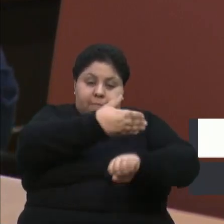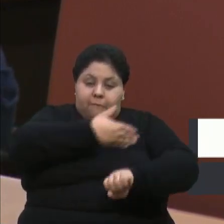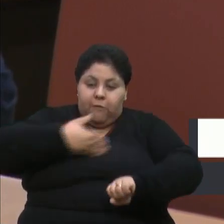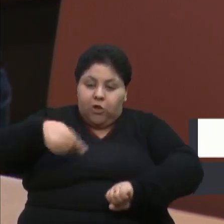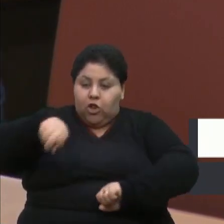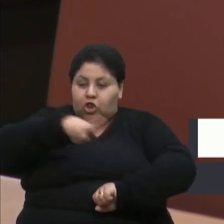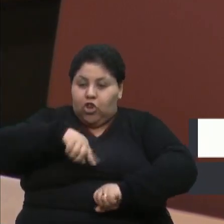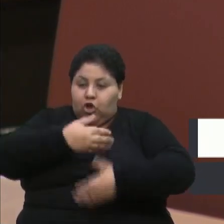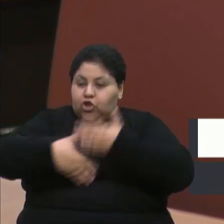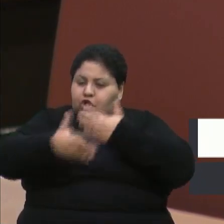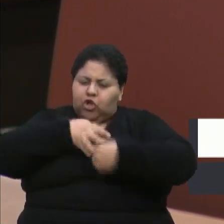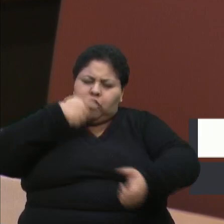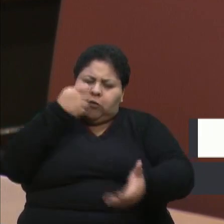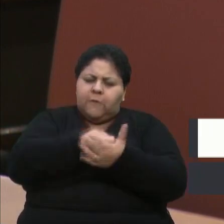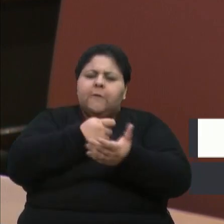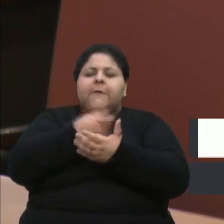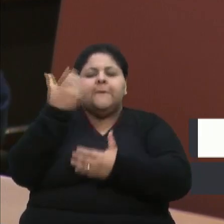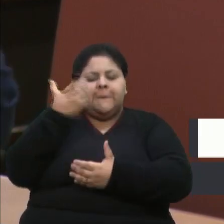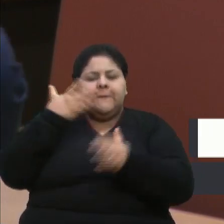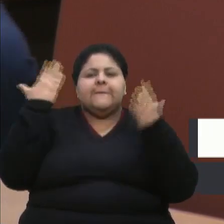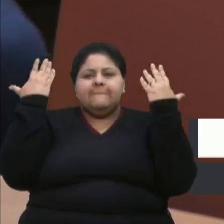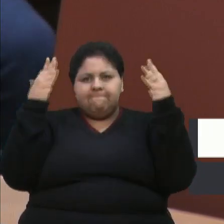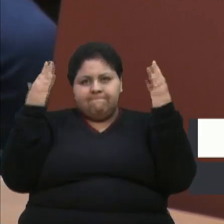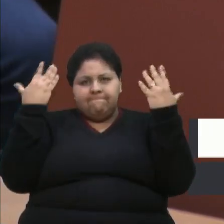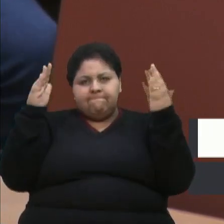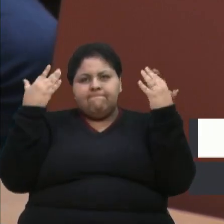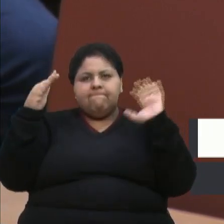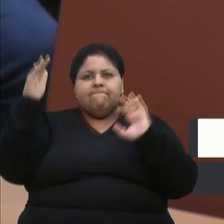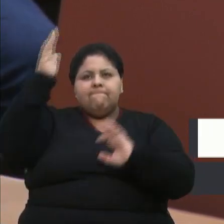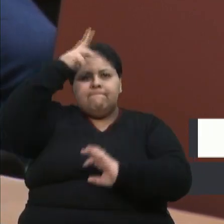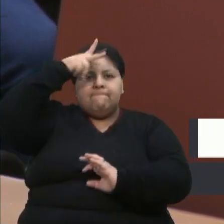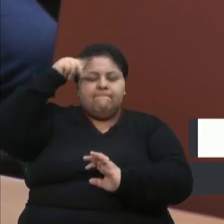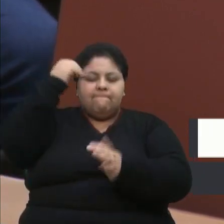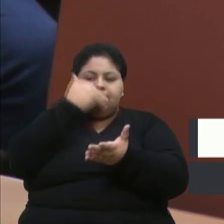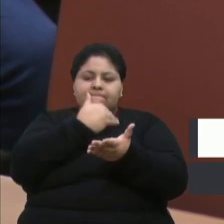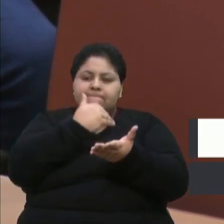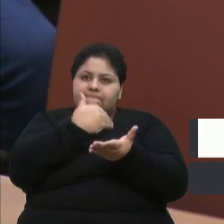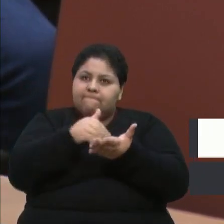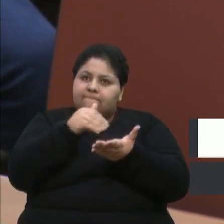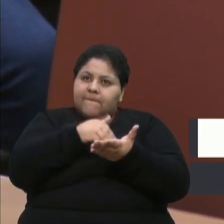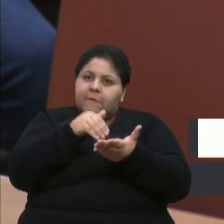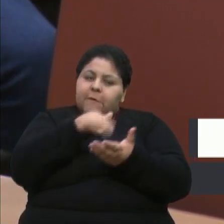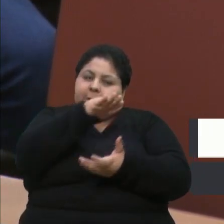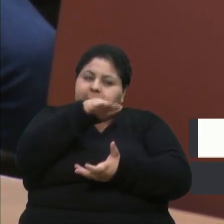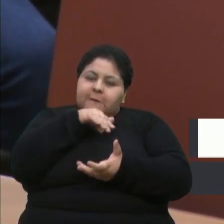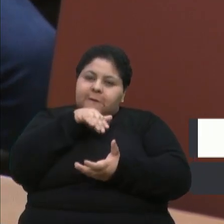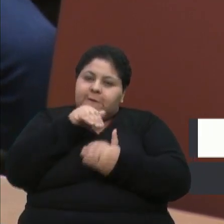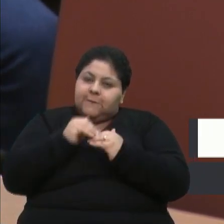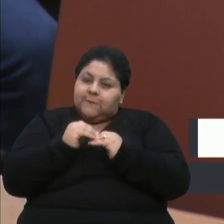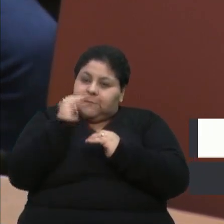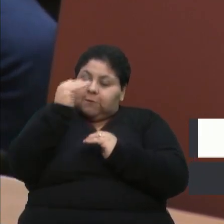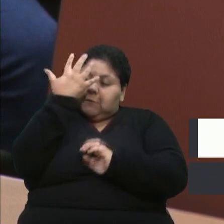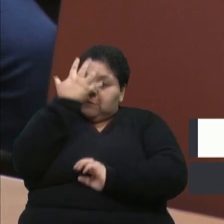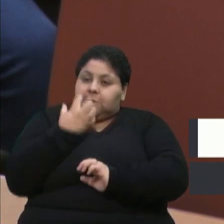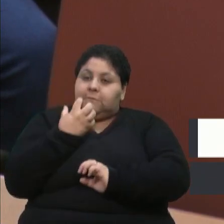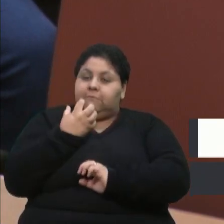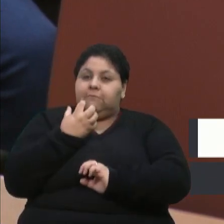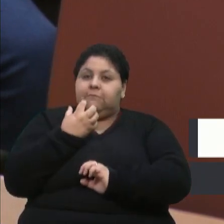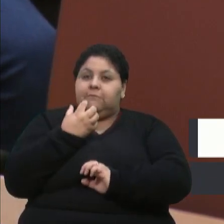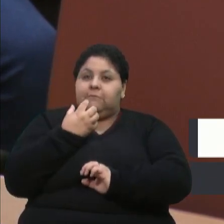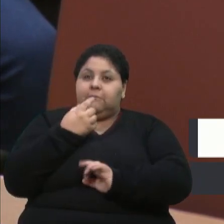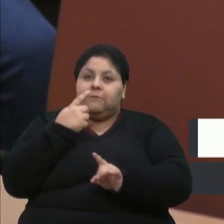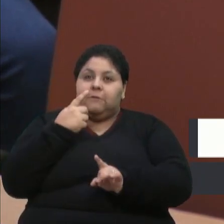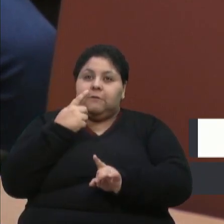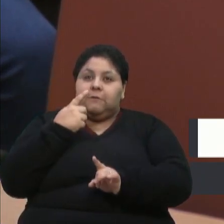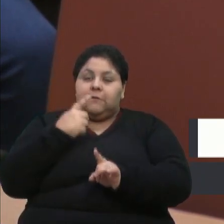defendemos, queremos, e parabenizar a atuação do prefeito, do secretário, que vem buscando dar a máxima celeridade para que isso aconteça